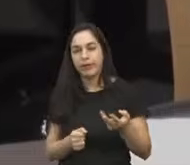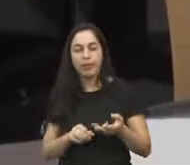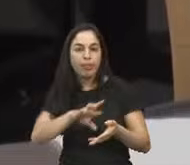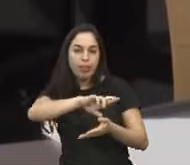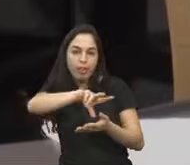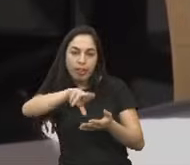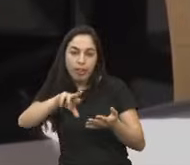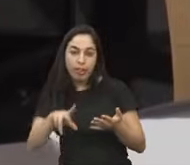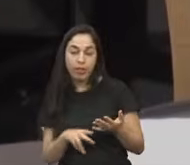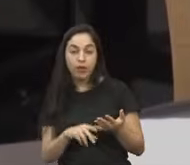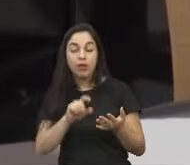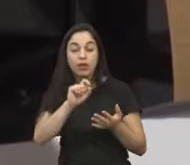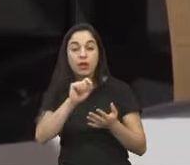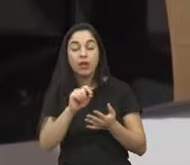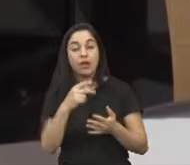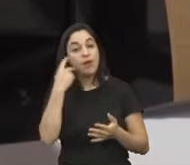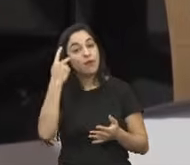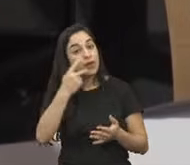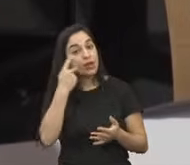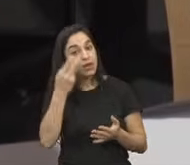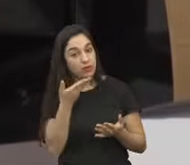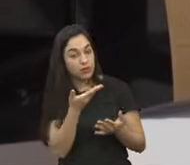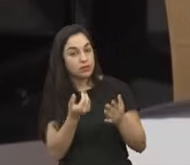pelos vereadores, certo?